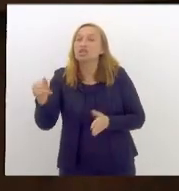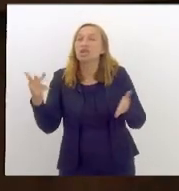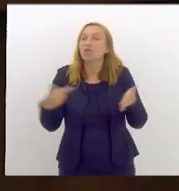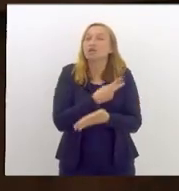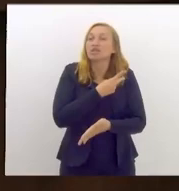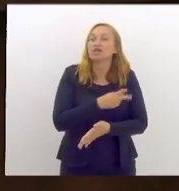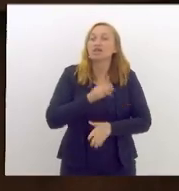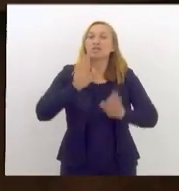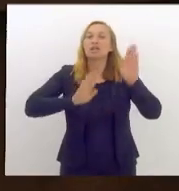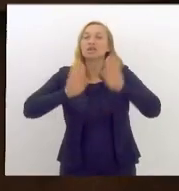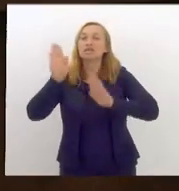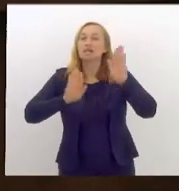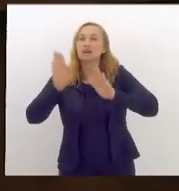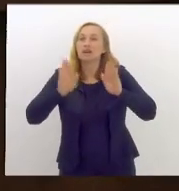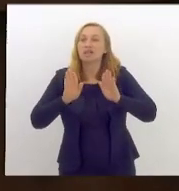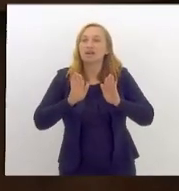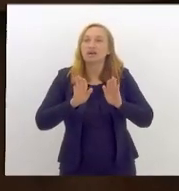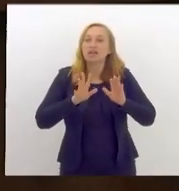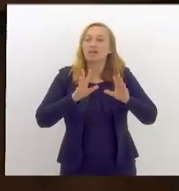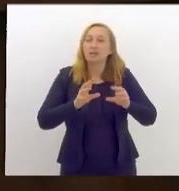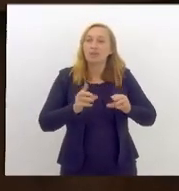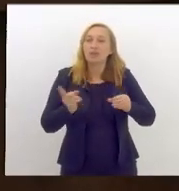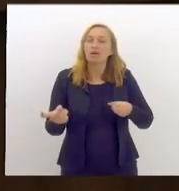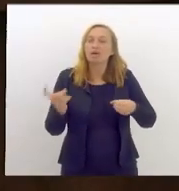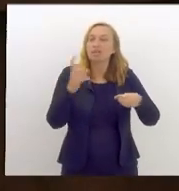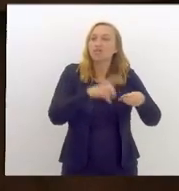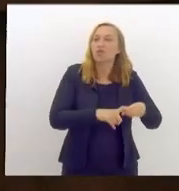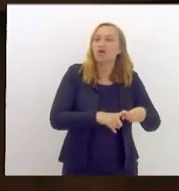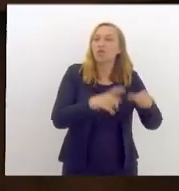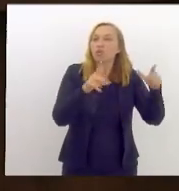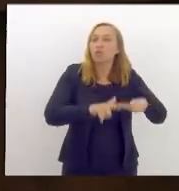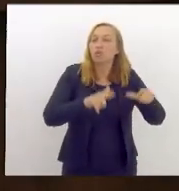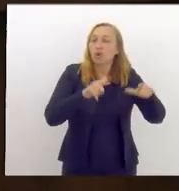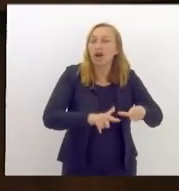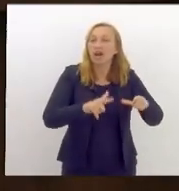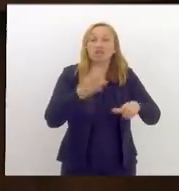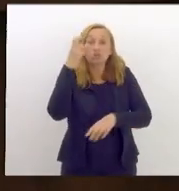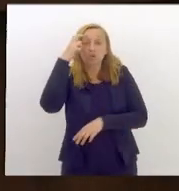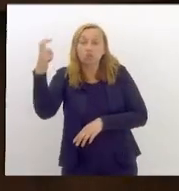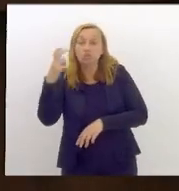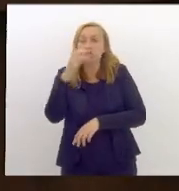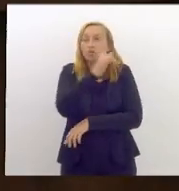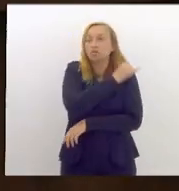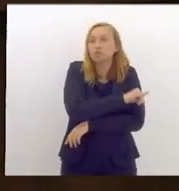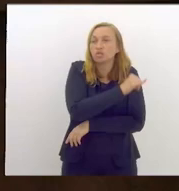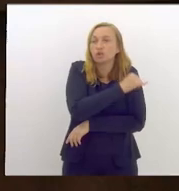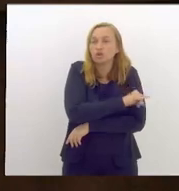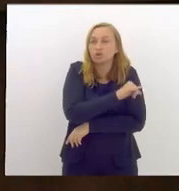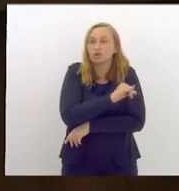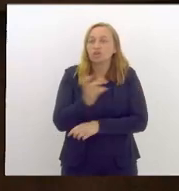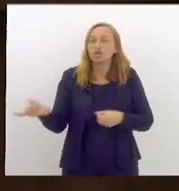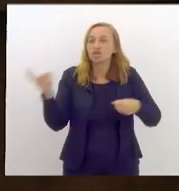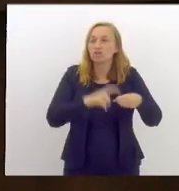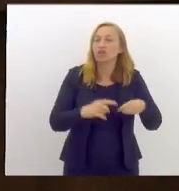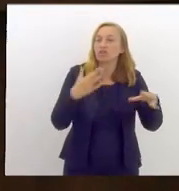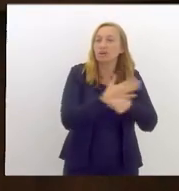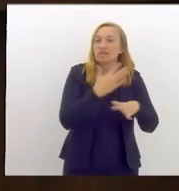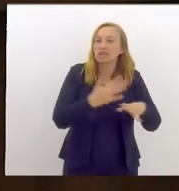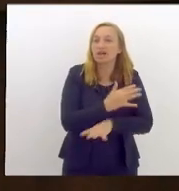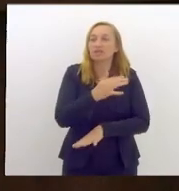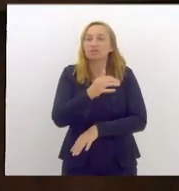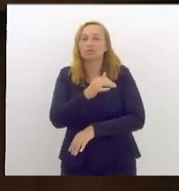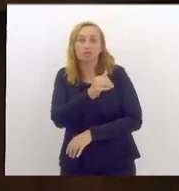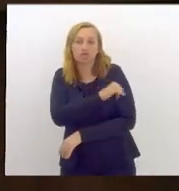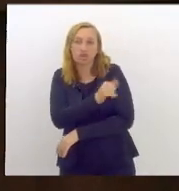acontecendo uma licitação para devolver aquele instrumento de cultura do Rio de Janeiro de volta para Cidade do Rio de Janeiro